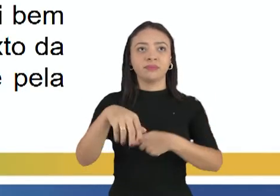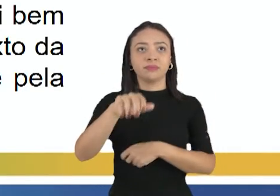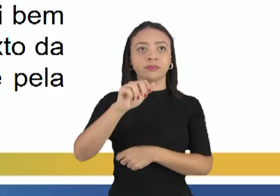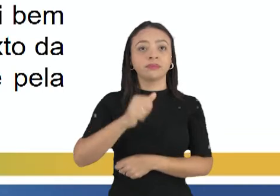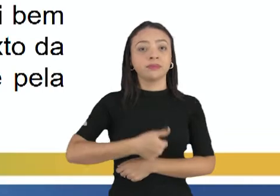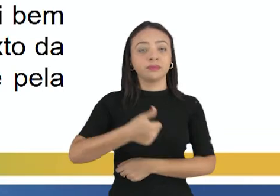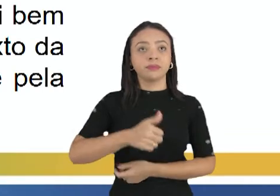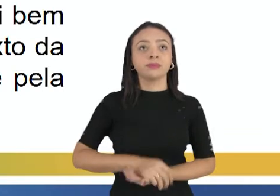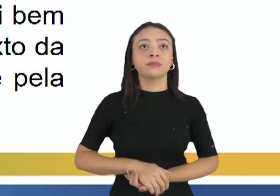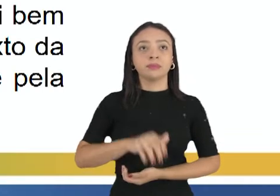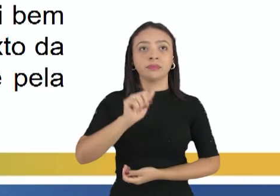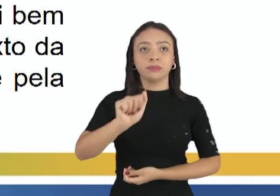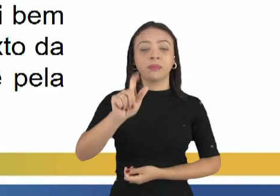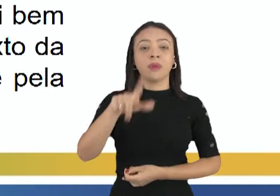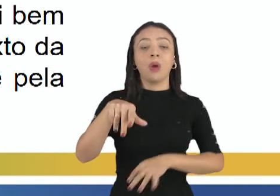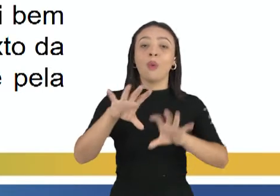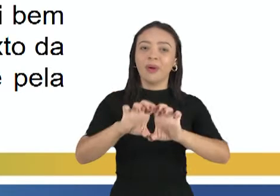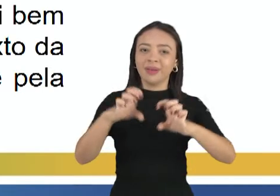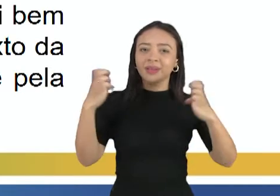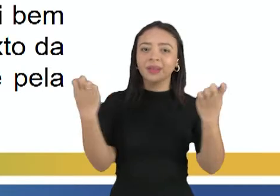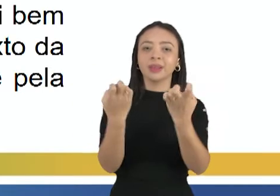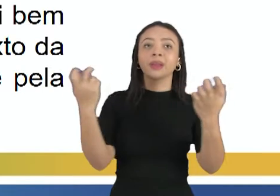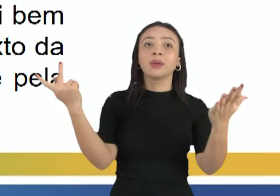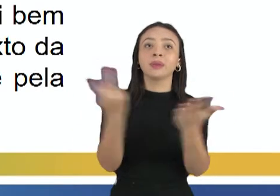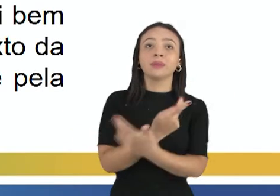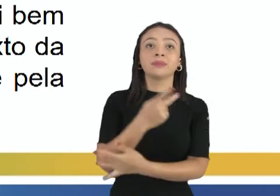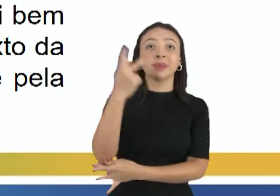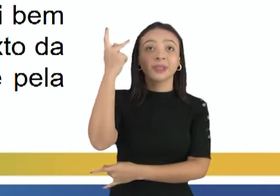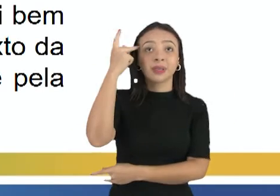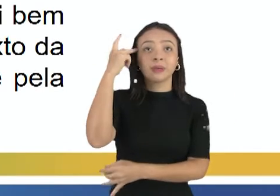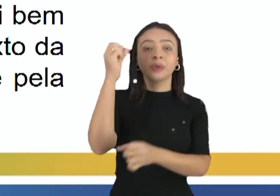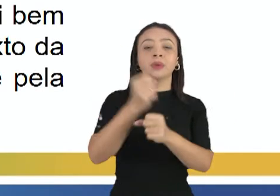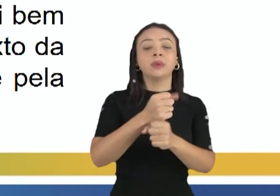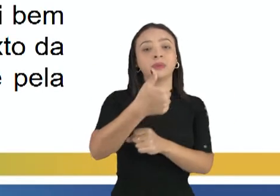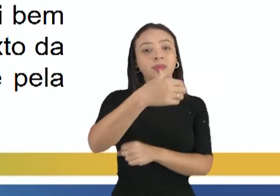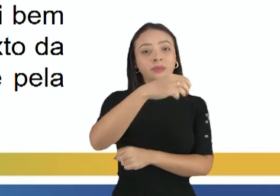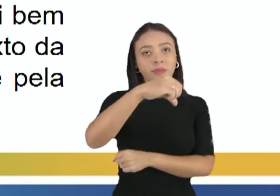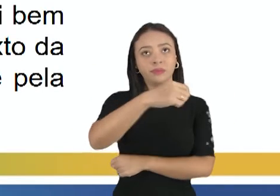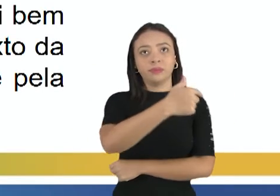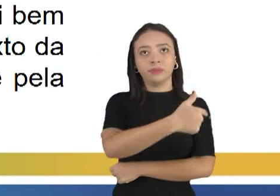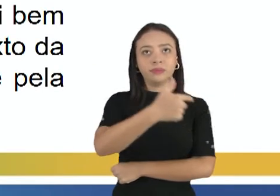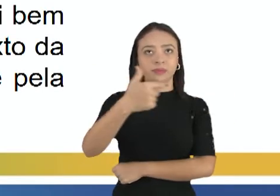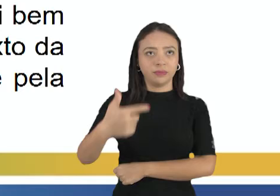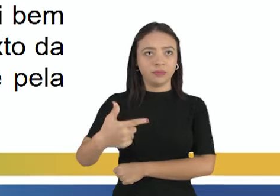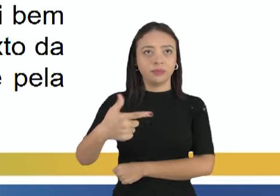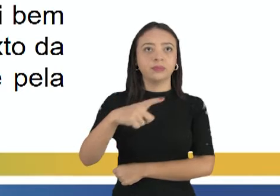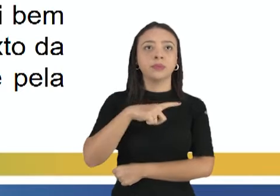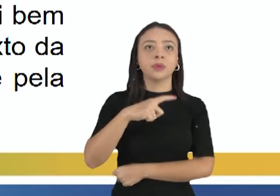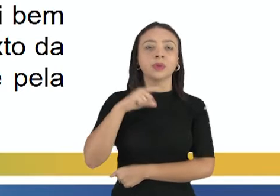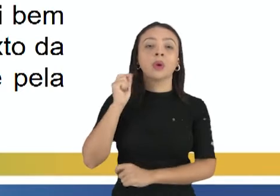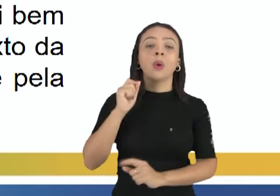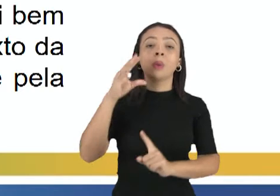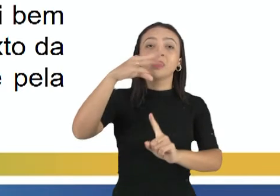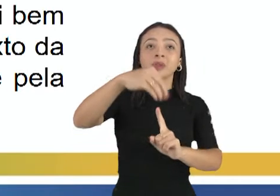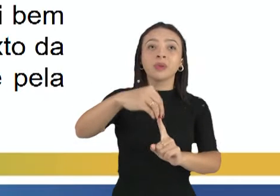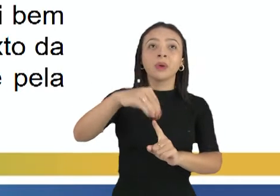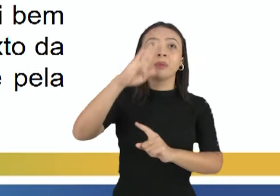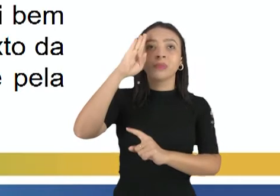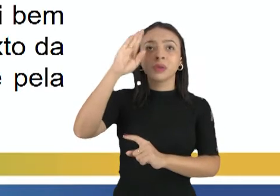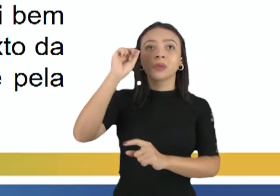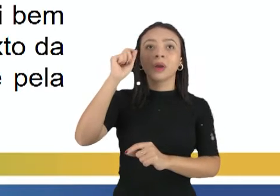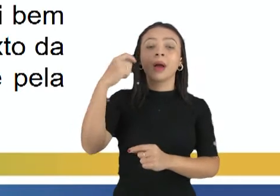Primeiro, A. Evento realizado em São Paulo no ano de 1922 tinha como principal